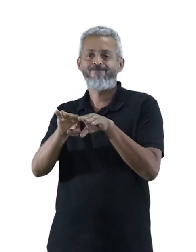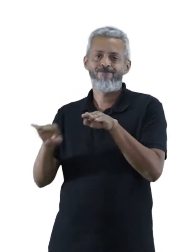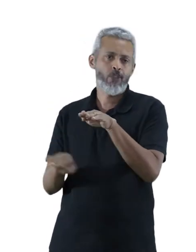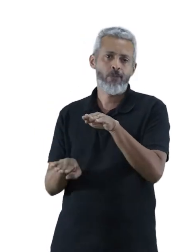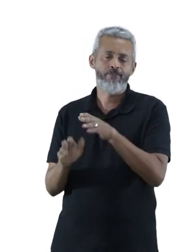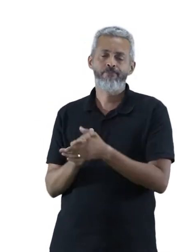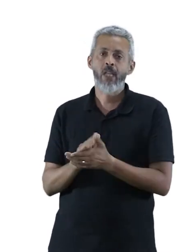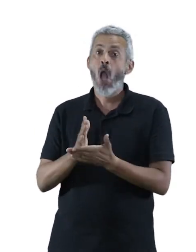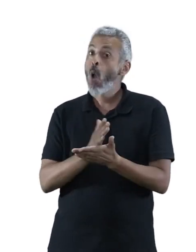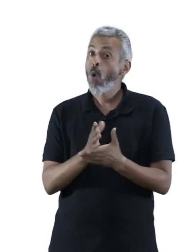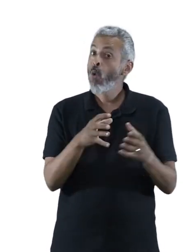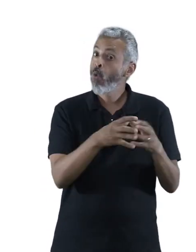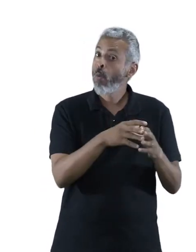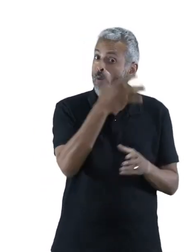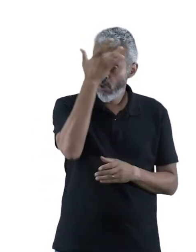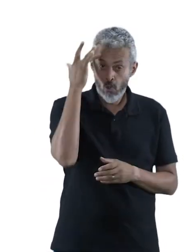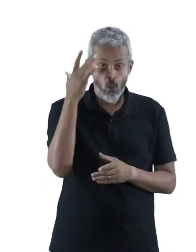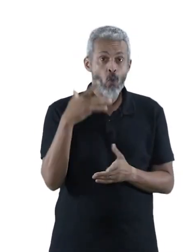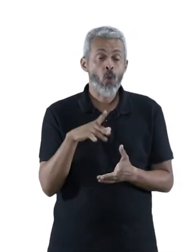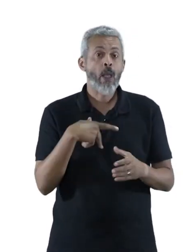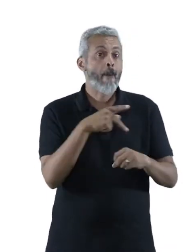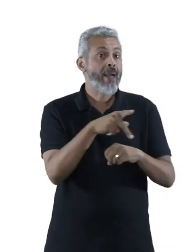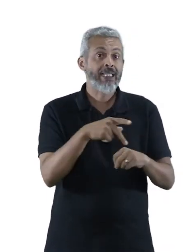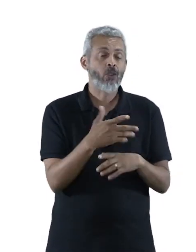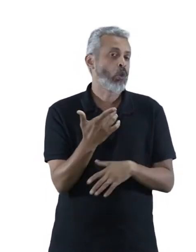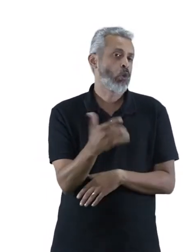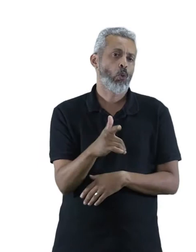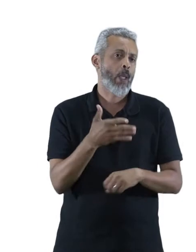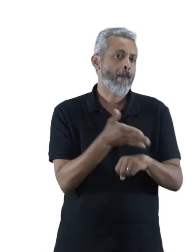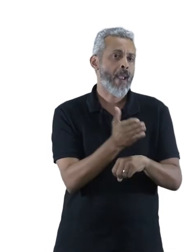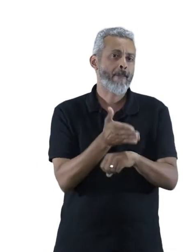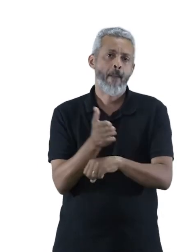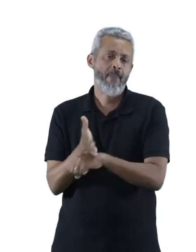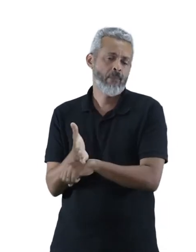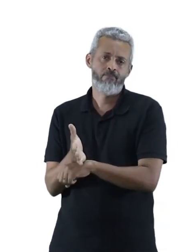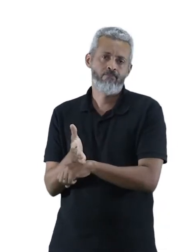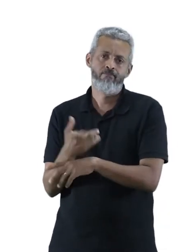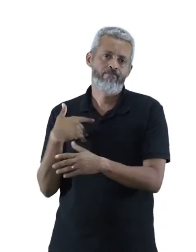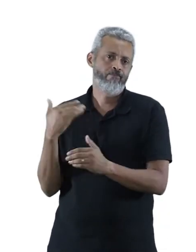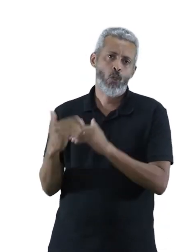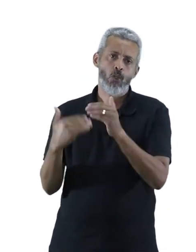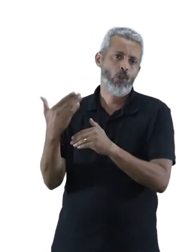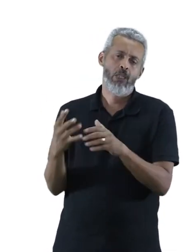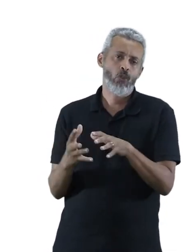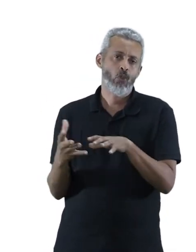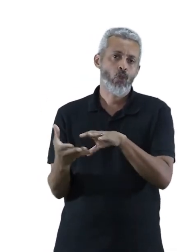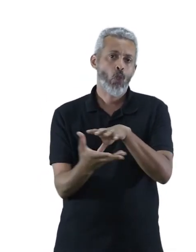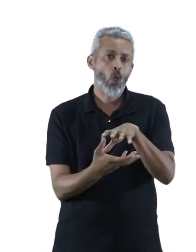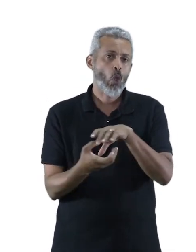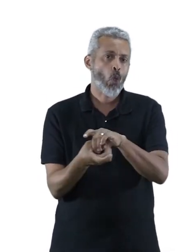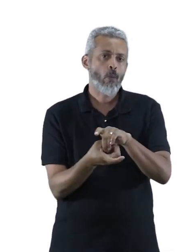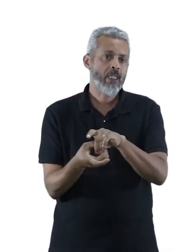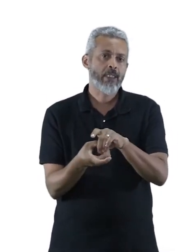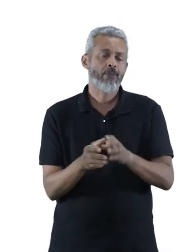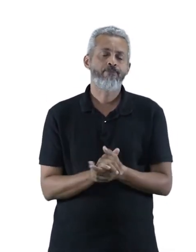aquelas pessoas, aqueles grupos, aqueles países que não têm tanto acesso assim ao processo de globalização. E